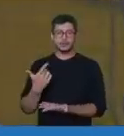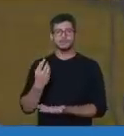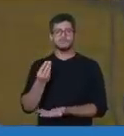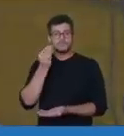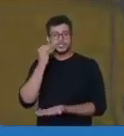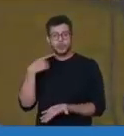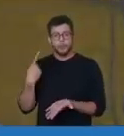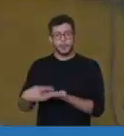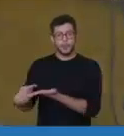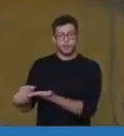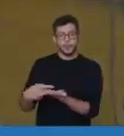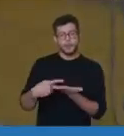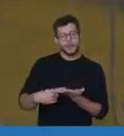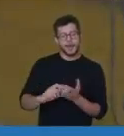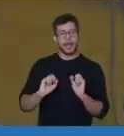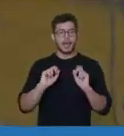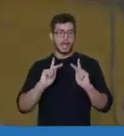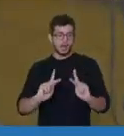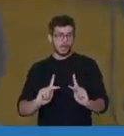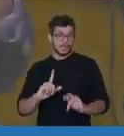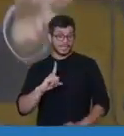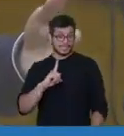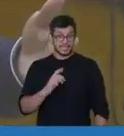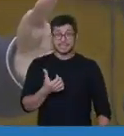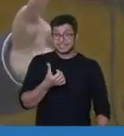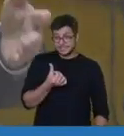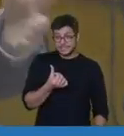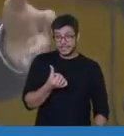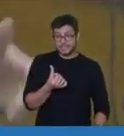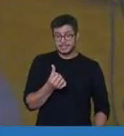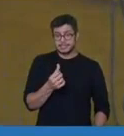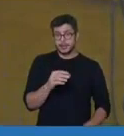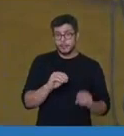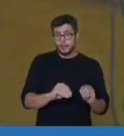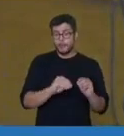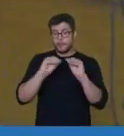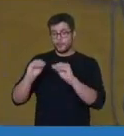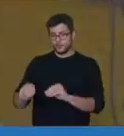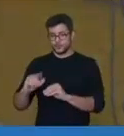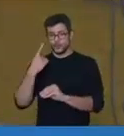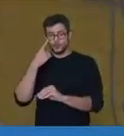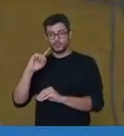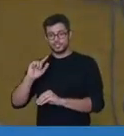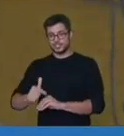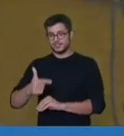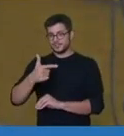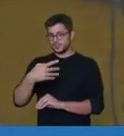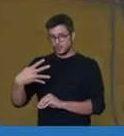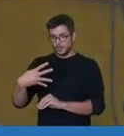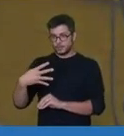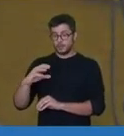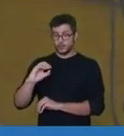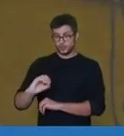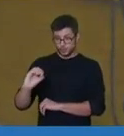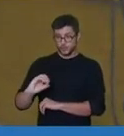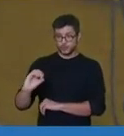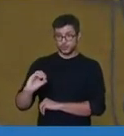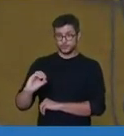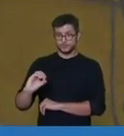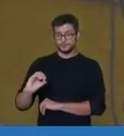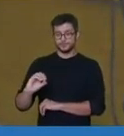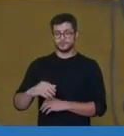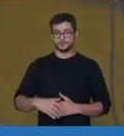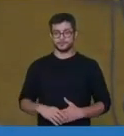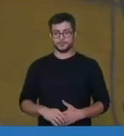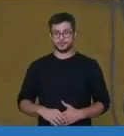todos. Então nós abrimos mão de 6, que serão também julgados para o dia 24 de outubro agora, na